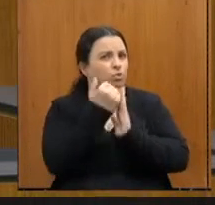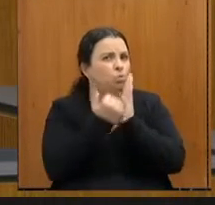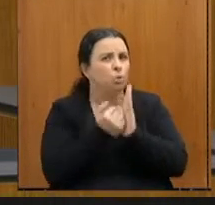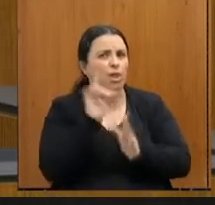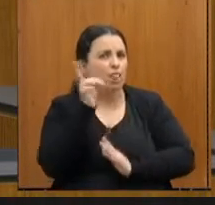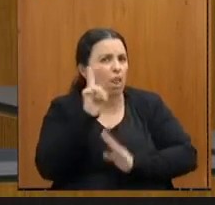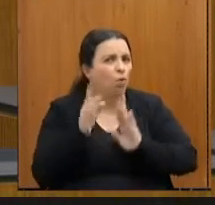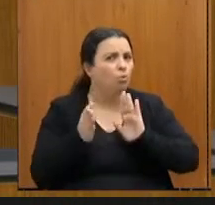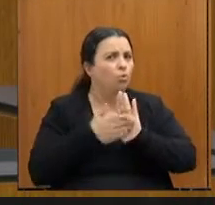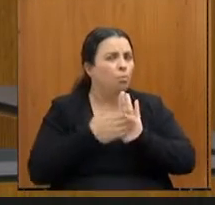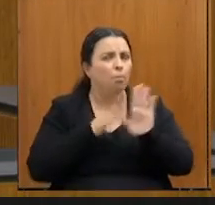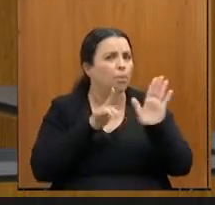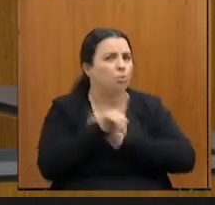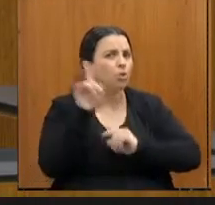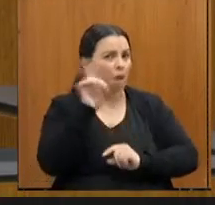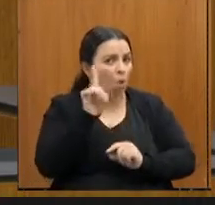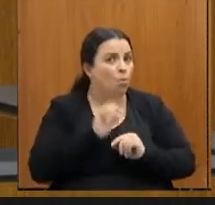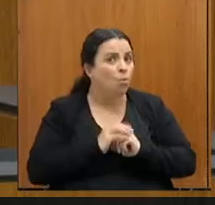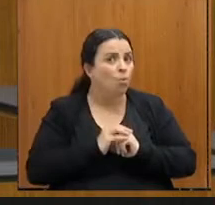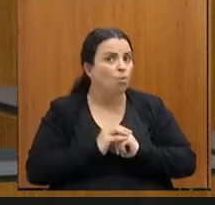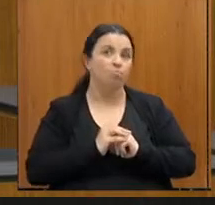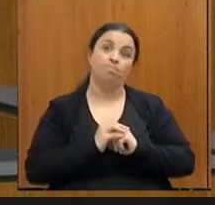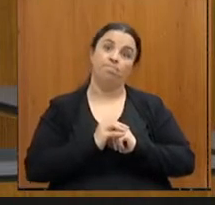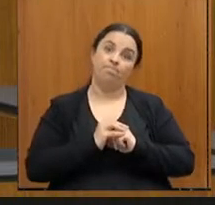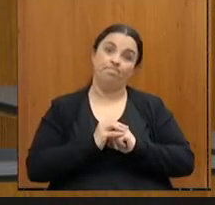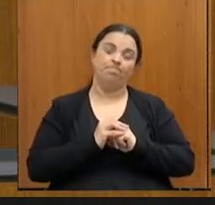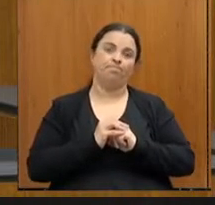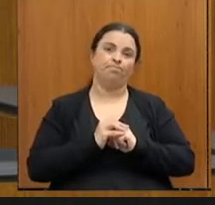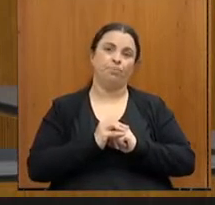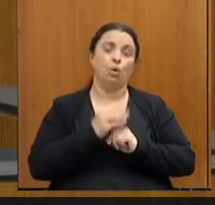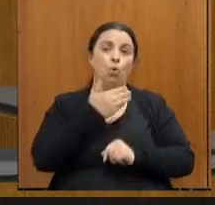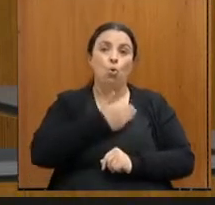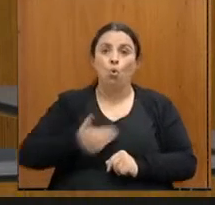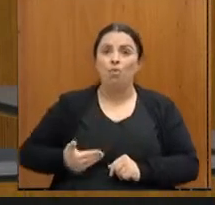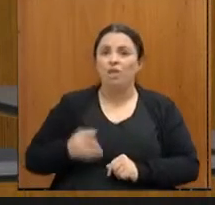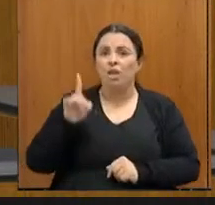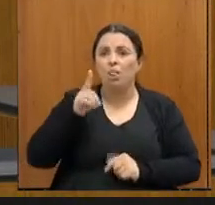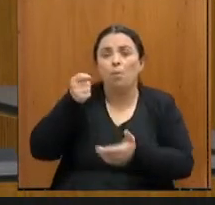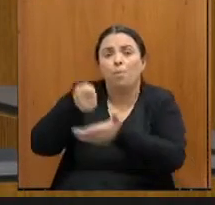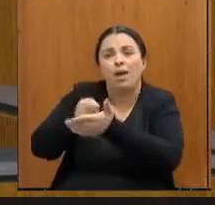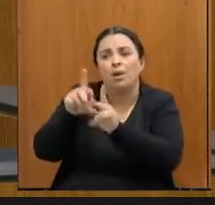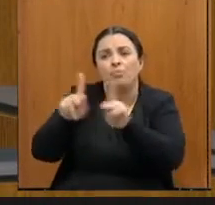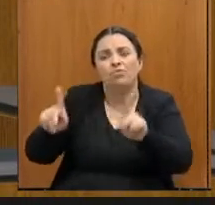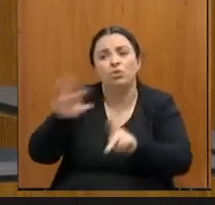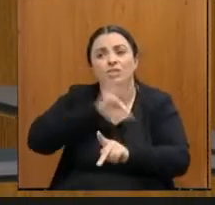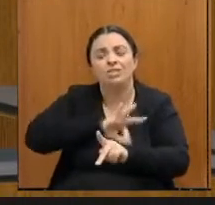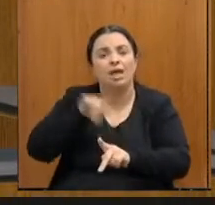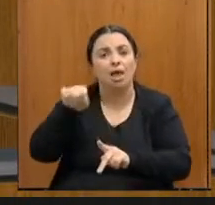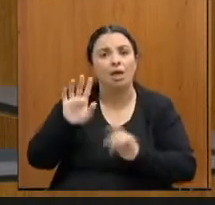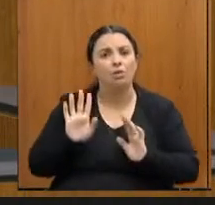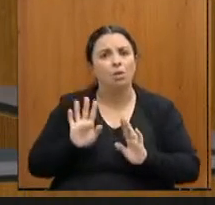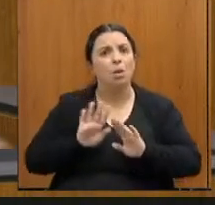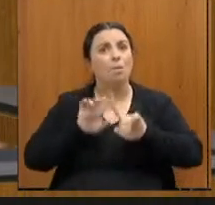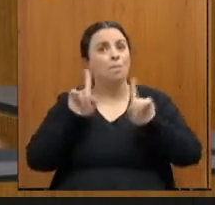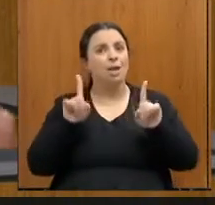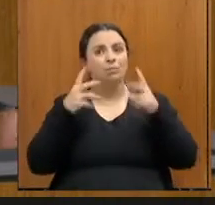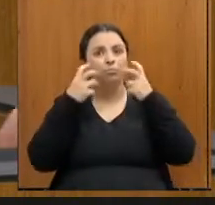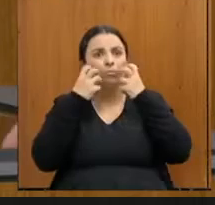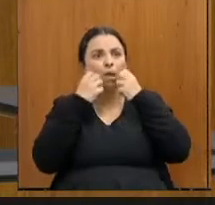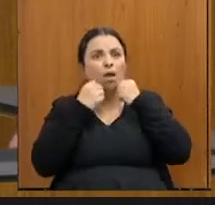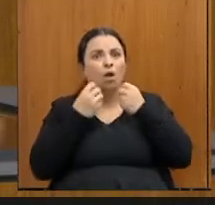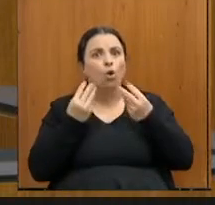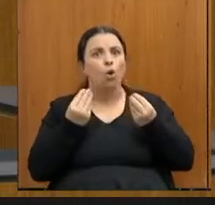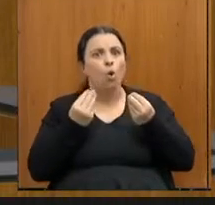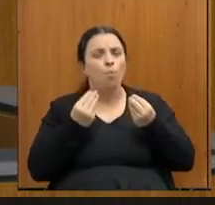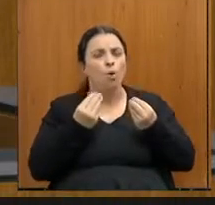não propôs vamos lá o governador não consegue pegar as professoras mas não é constrangedor